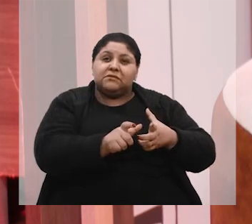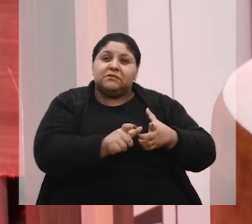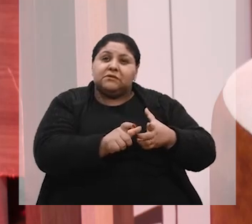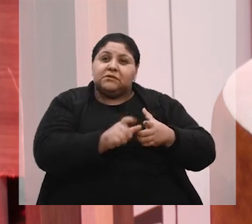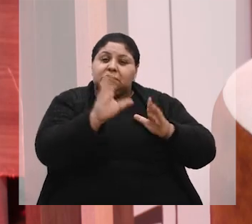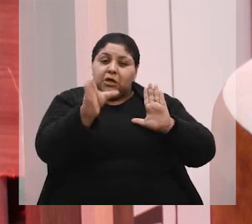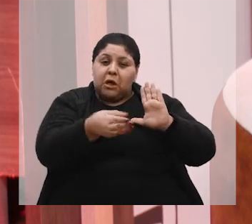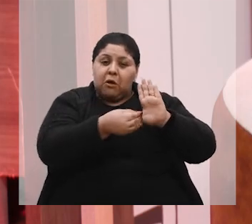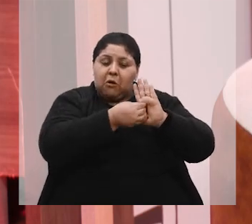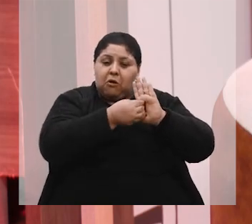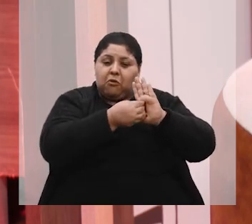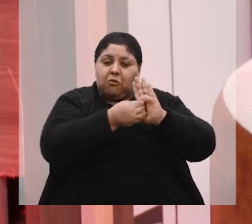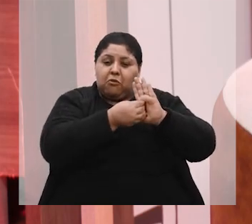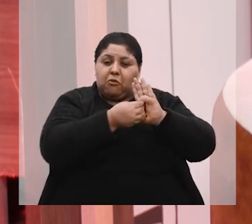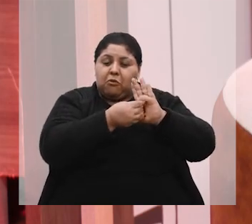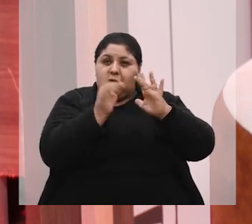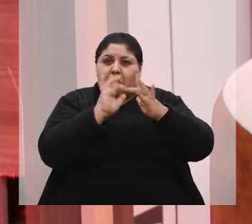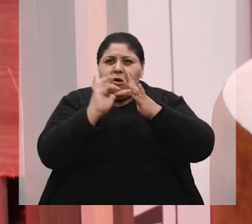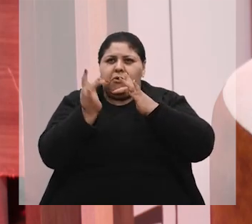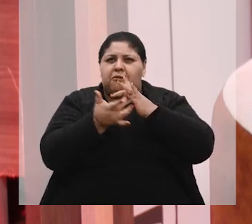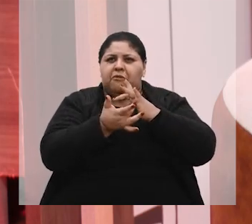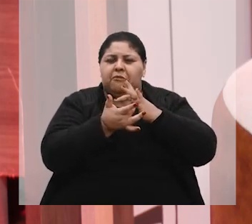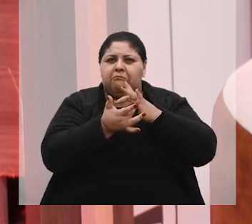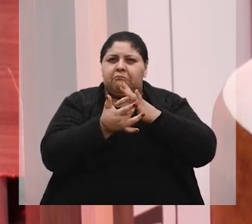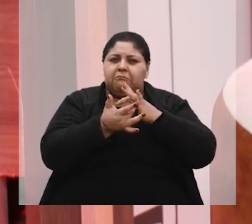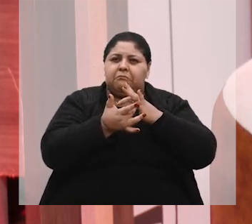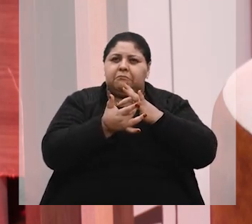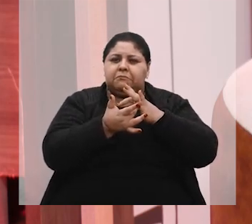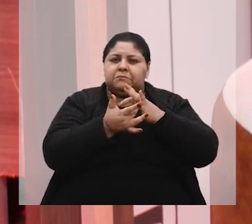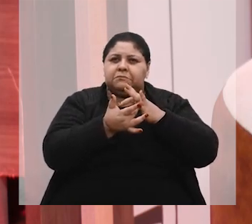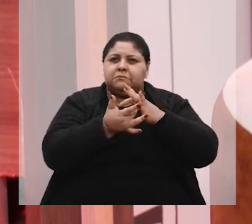porque eu postei uma coisa que talvez tenha